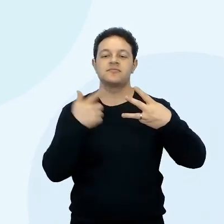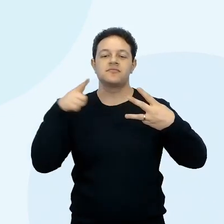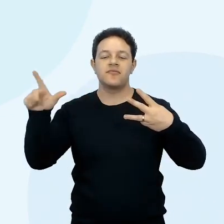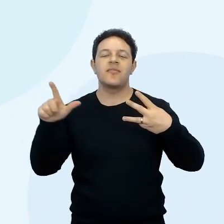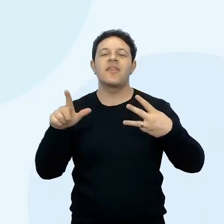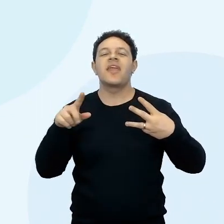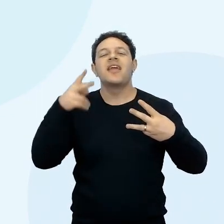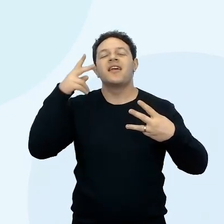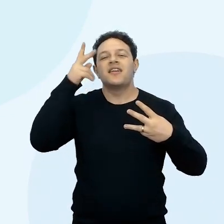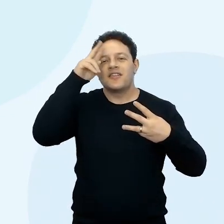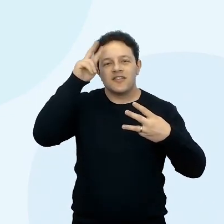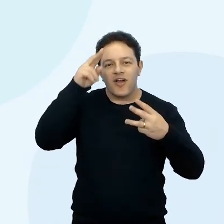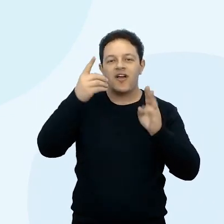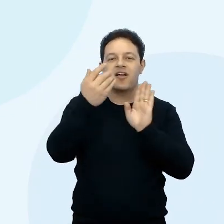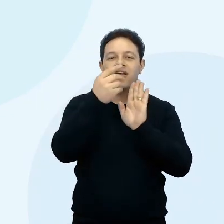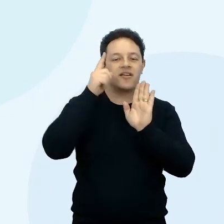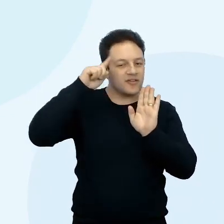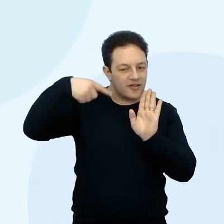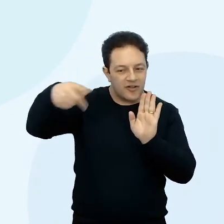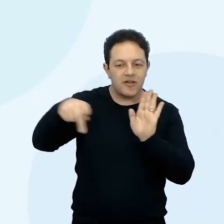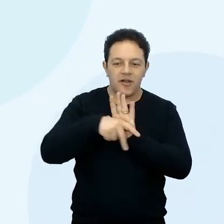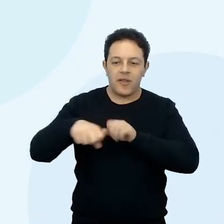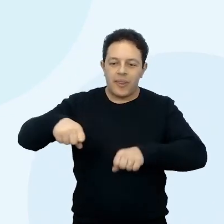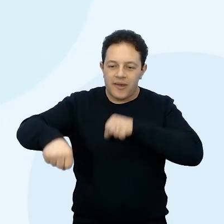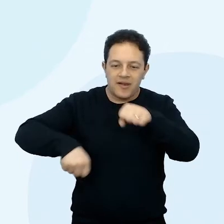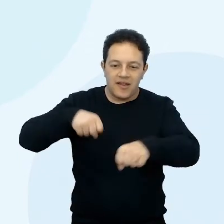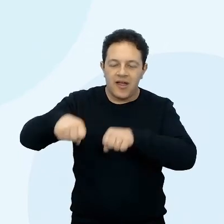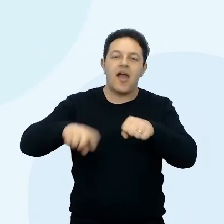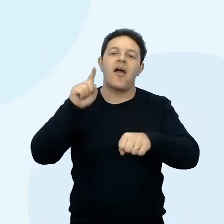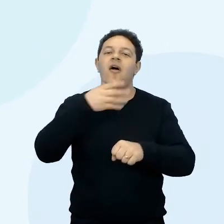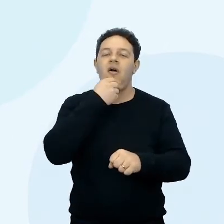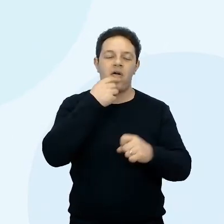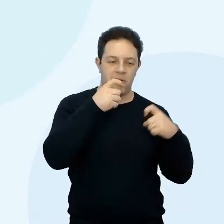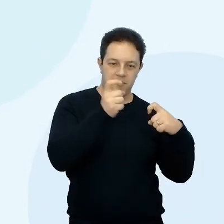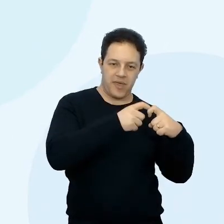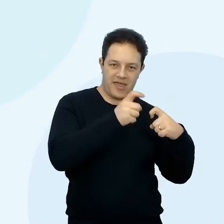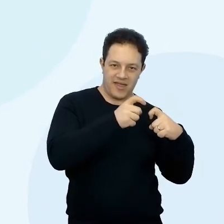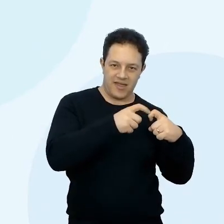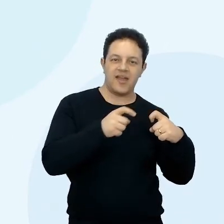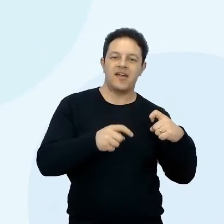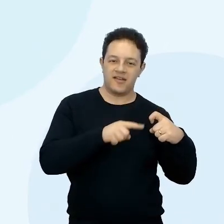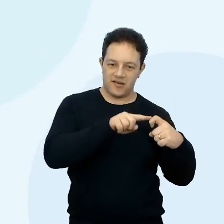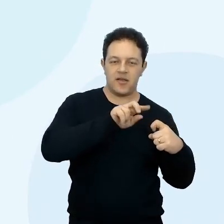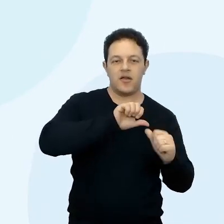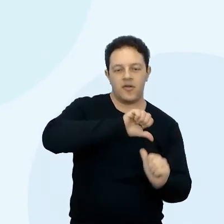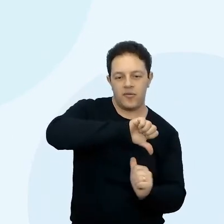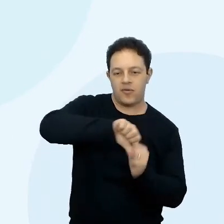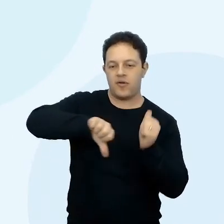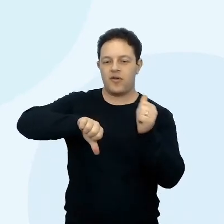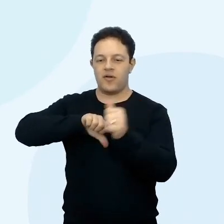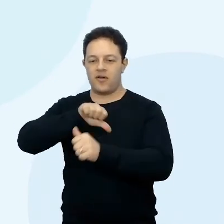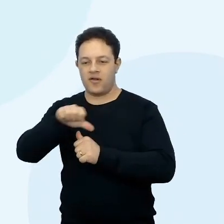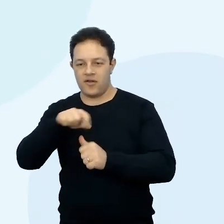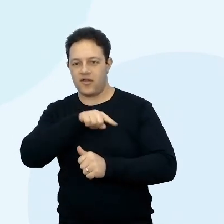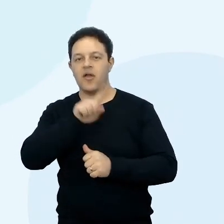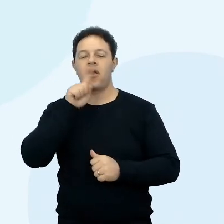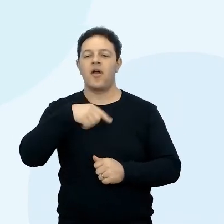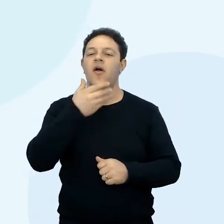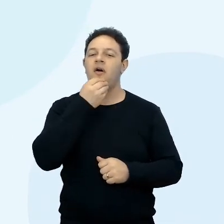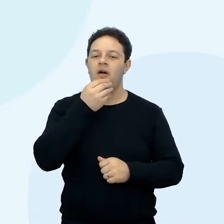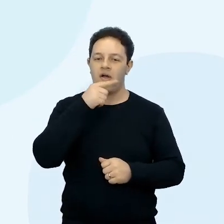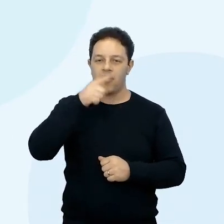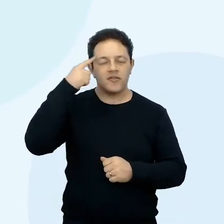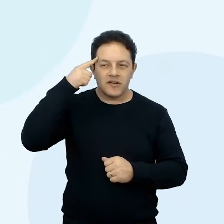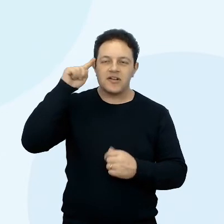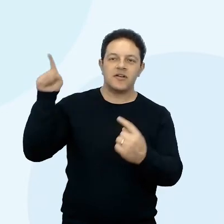Motocicleta, que narra a transição do médico Ernesto Guevara para o guerrilheiro consciente aí de uma